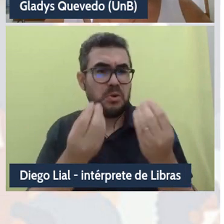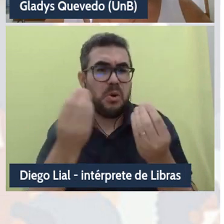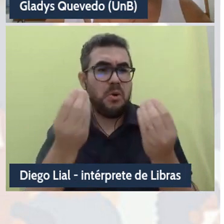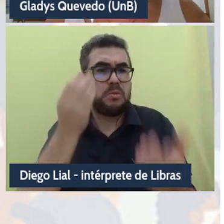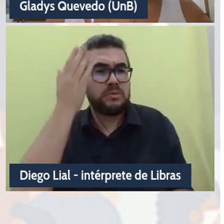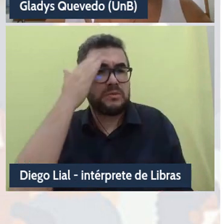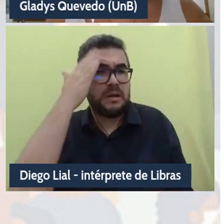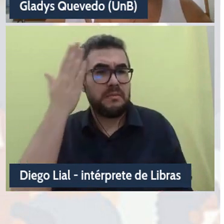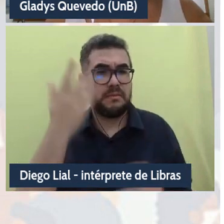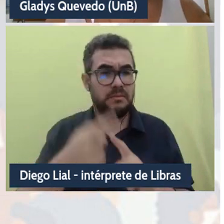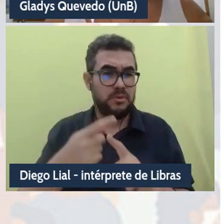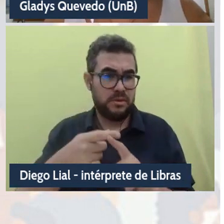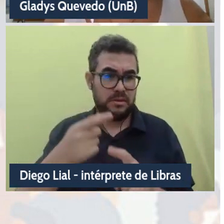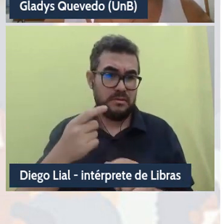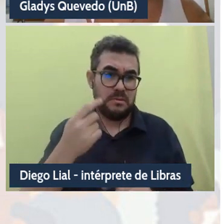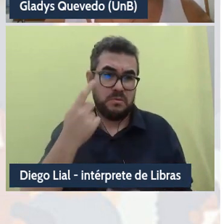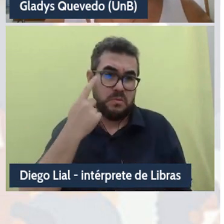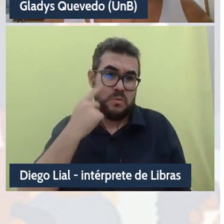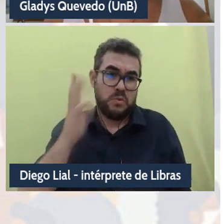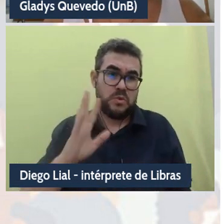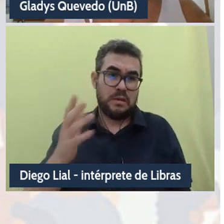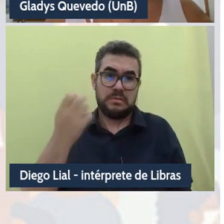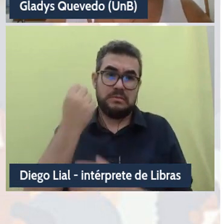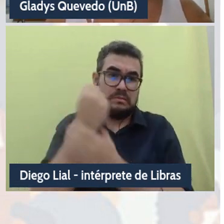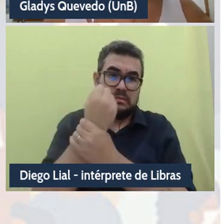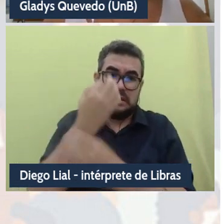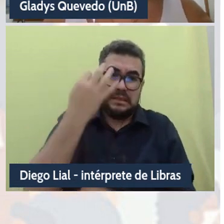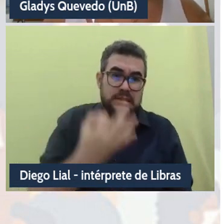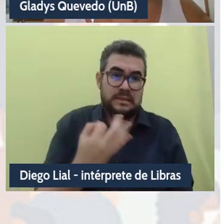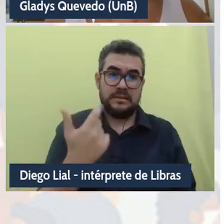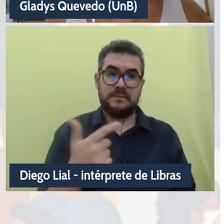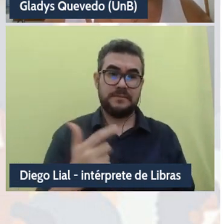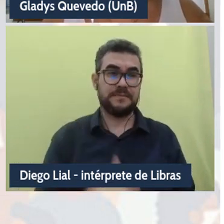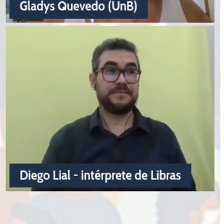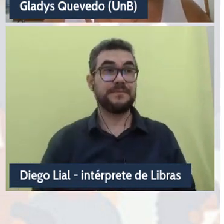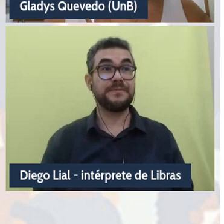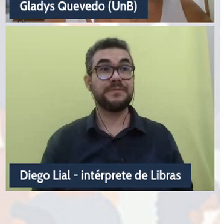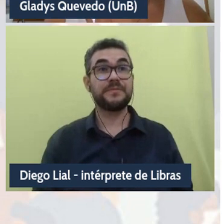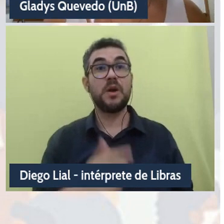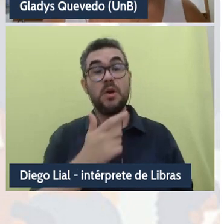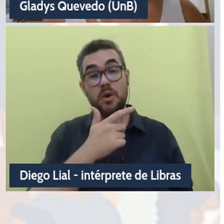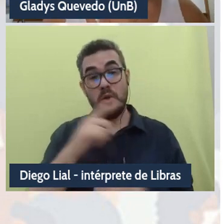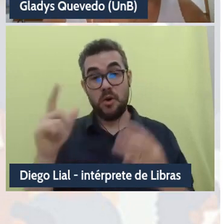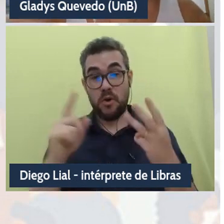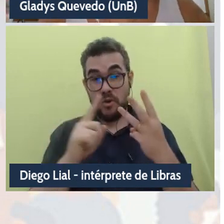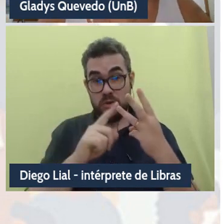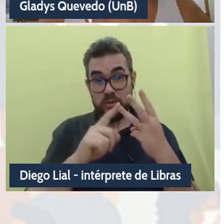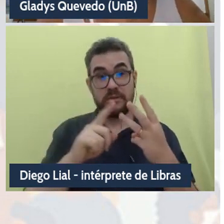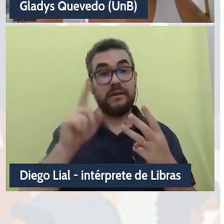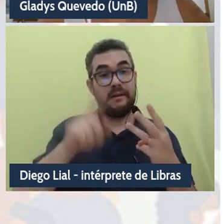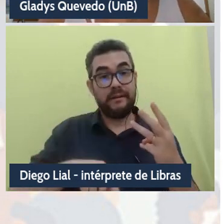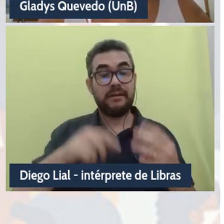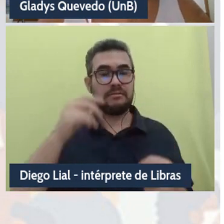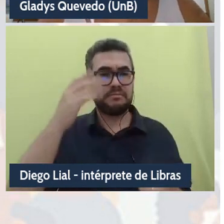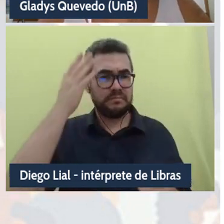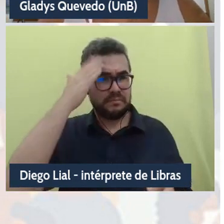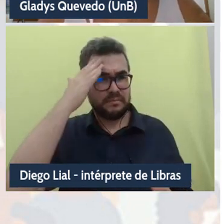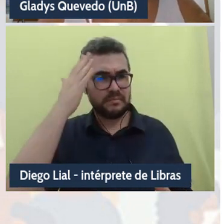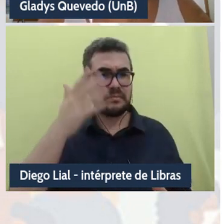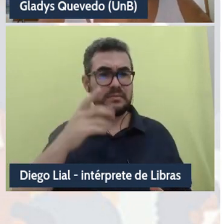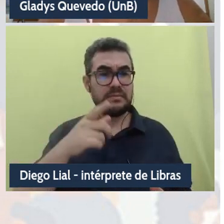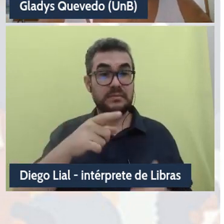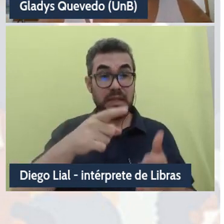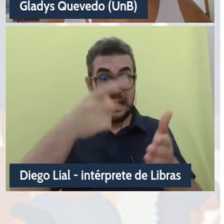seja benéfico. Outra questão é como assegurar que as decisões tomadas com base nos resultados do exame